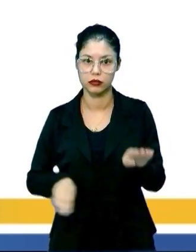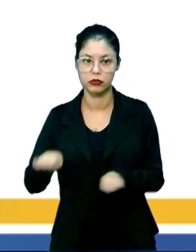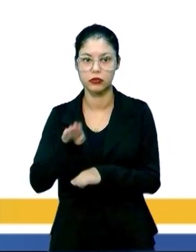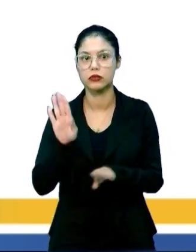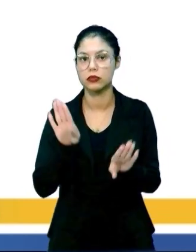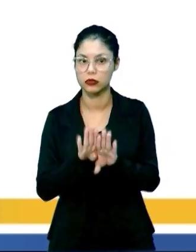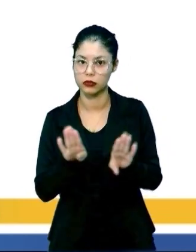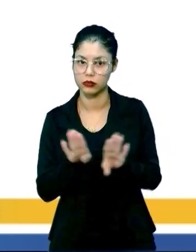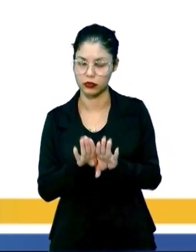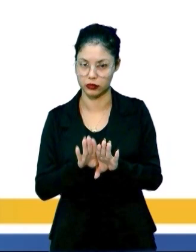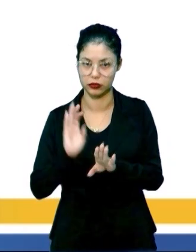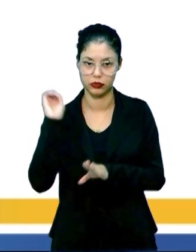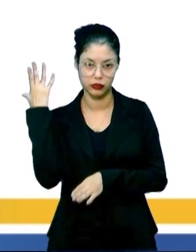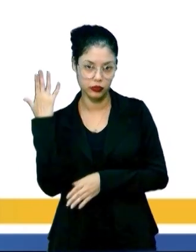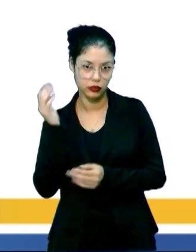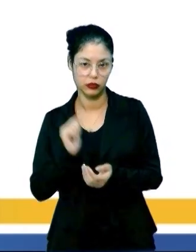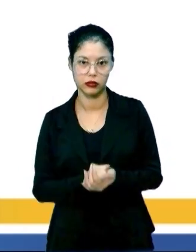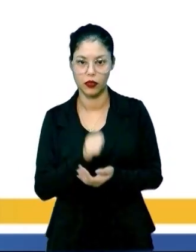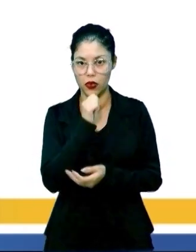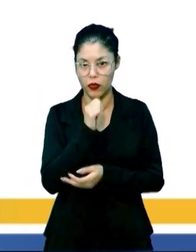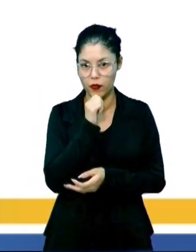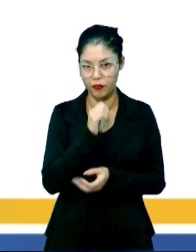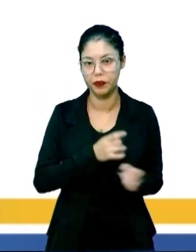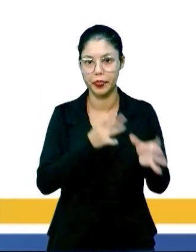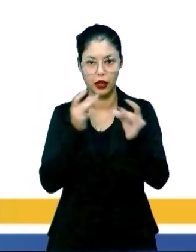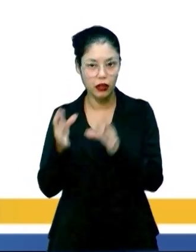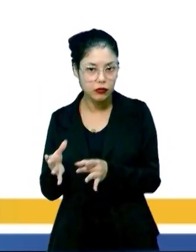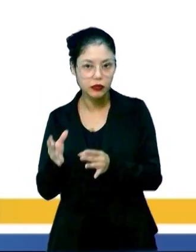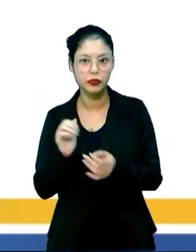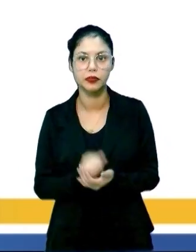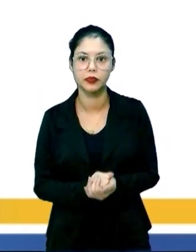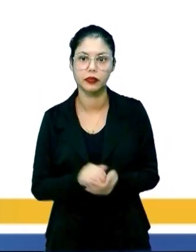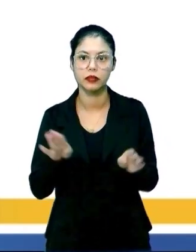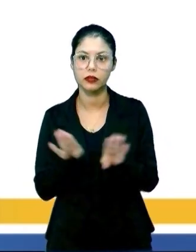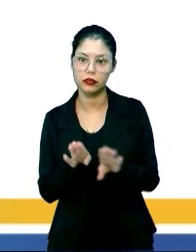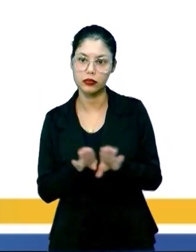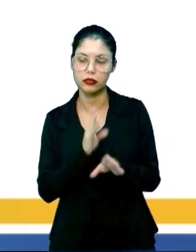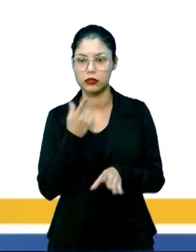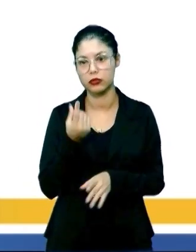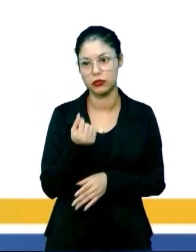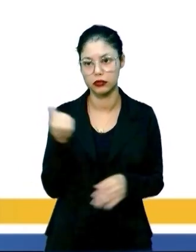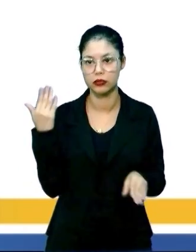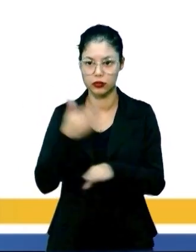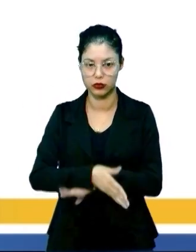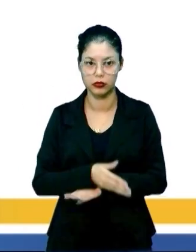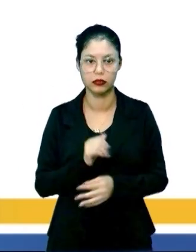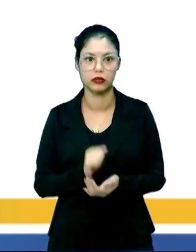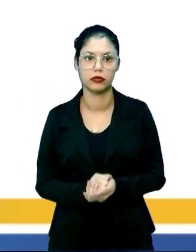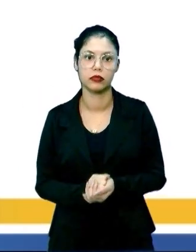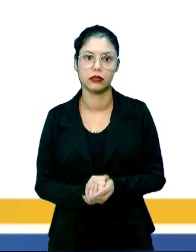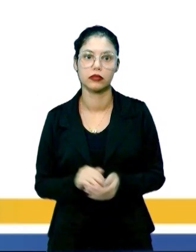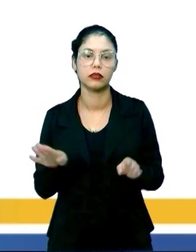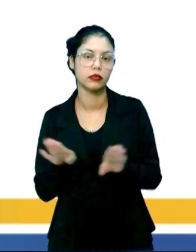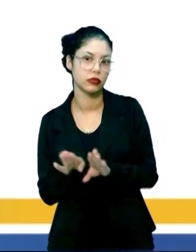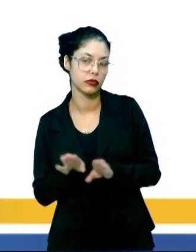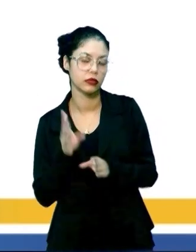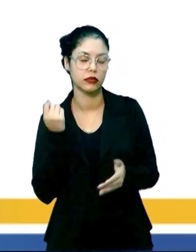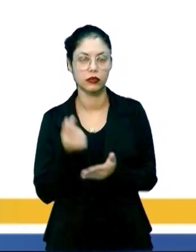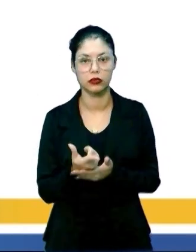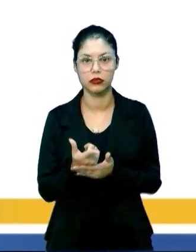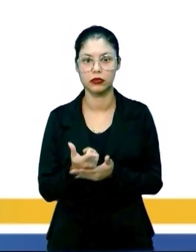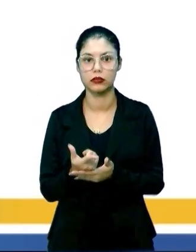conta também o período da operação. Vale para vendas a prazo e investimentos, dinheiro que entra, e para